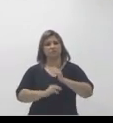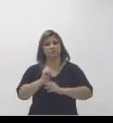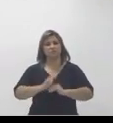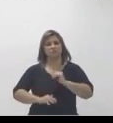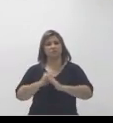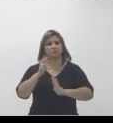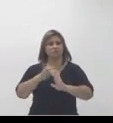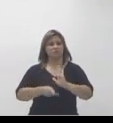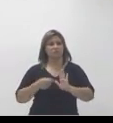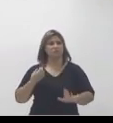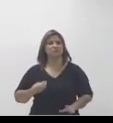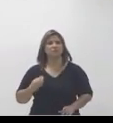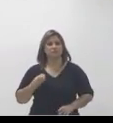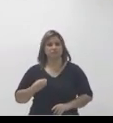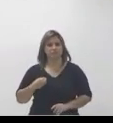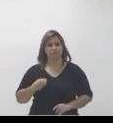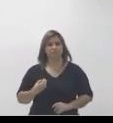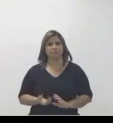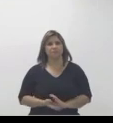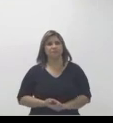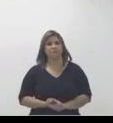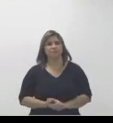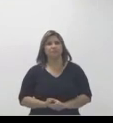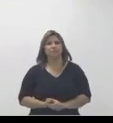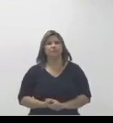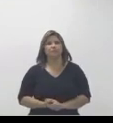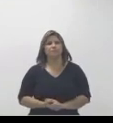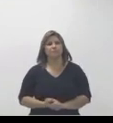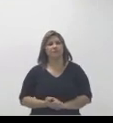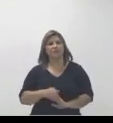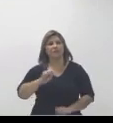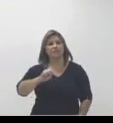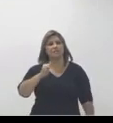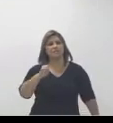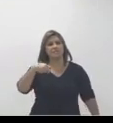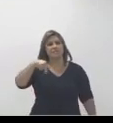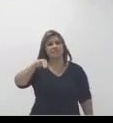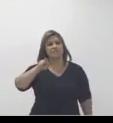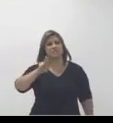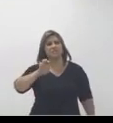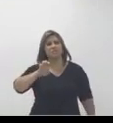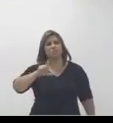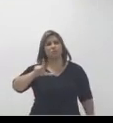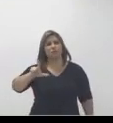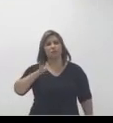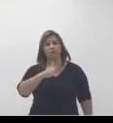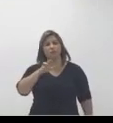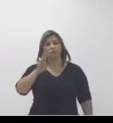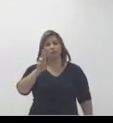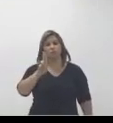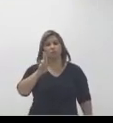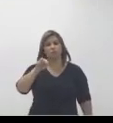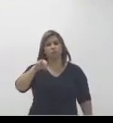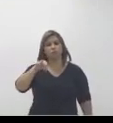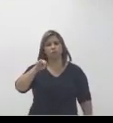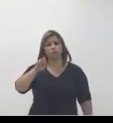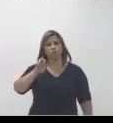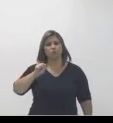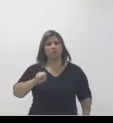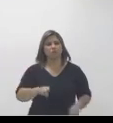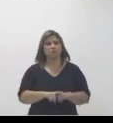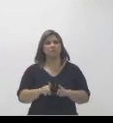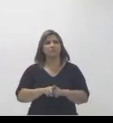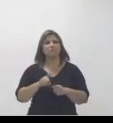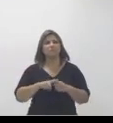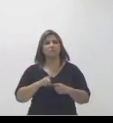projetos de vida samuel nunes através do facebook é por que não chamar